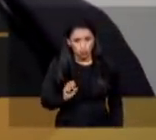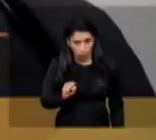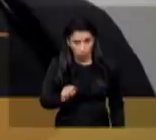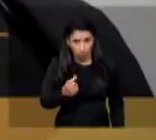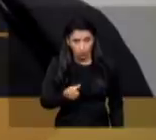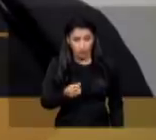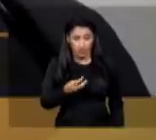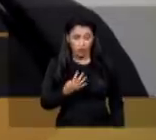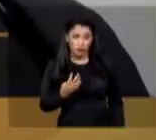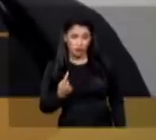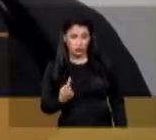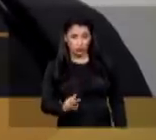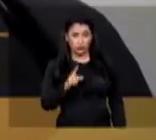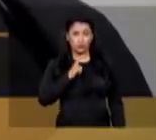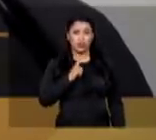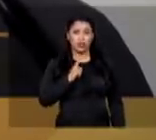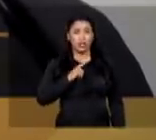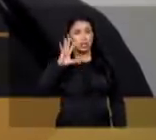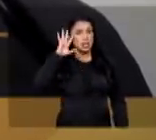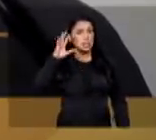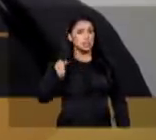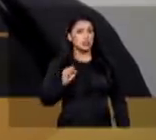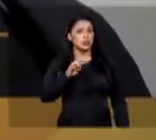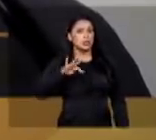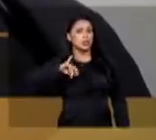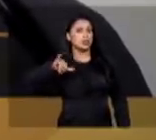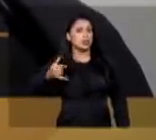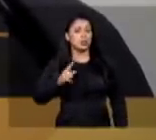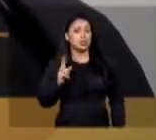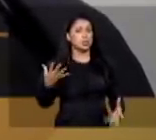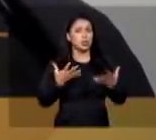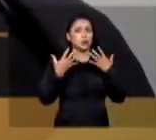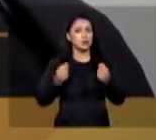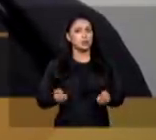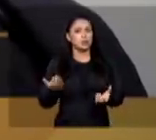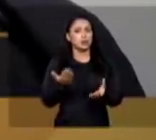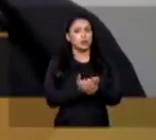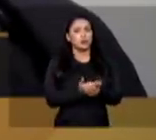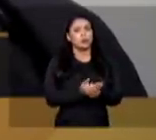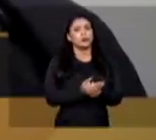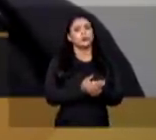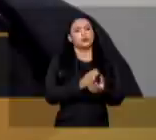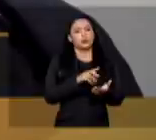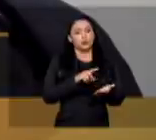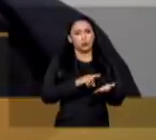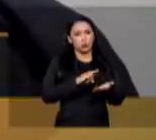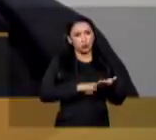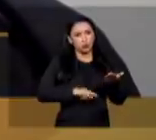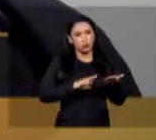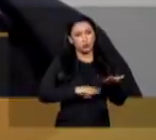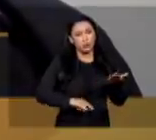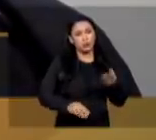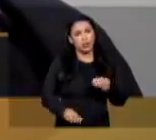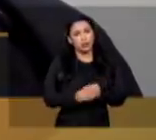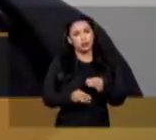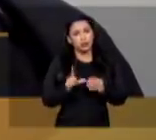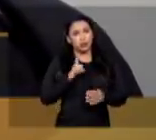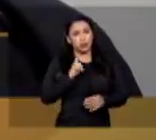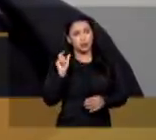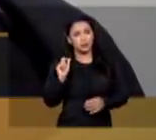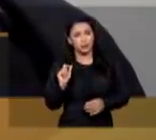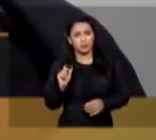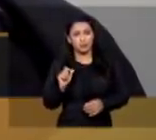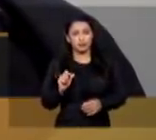198.041, impugna-se decisão do Superior Tribunal de Justiça, que não conheceu de embargo de declaração ou considerá-los protelatórios e determinou